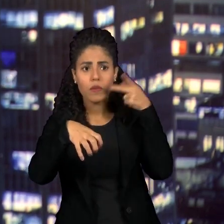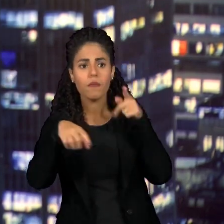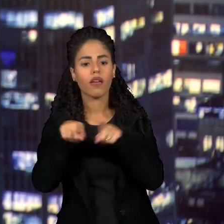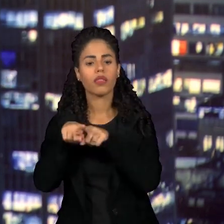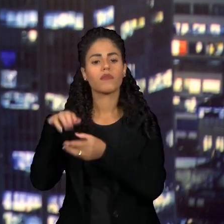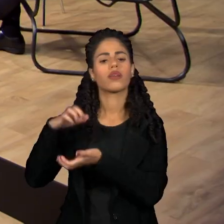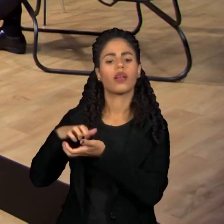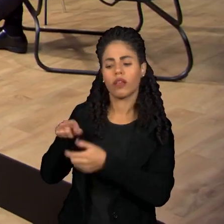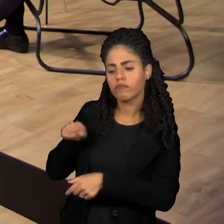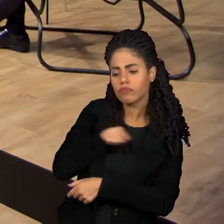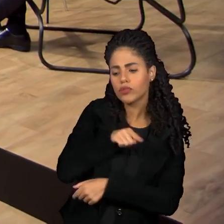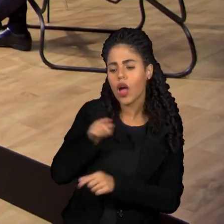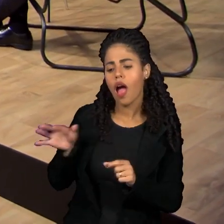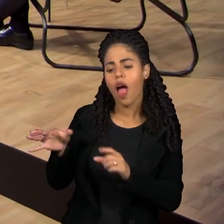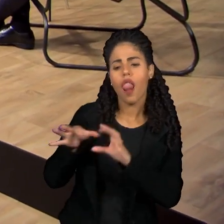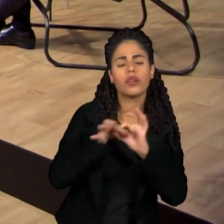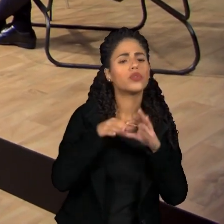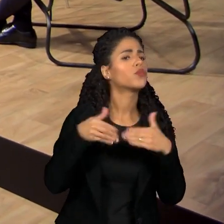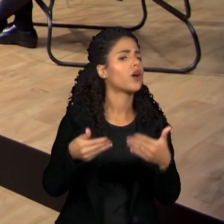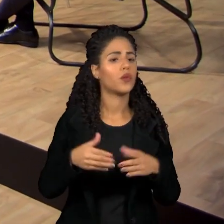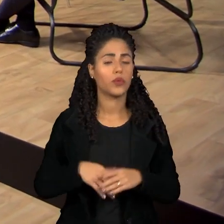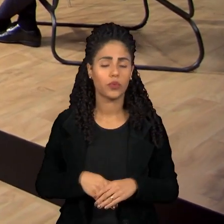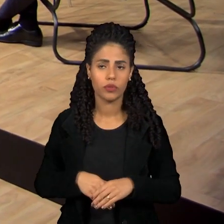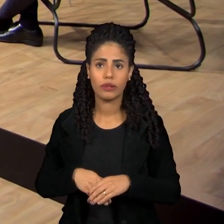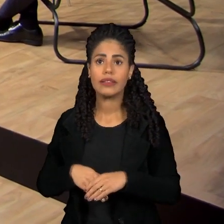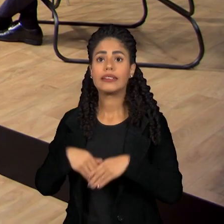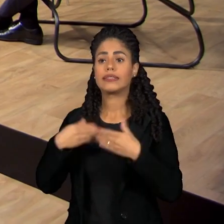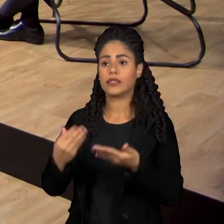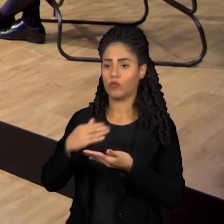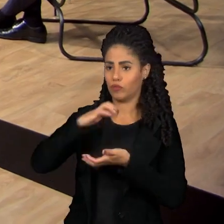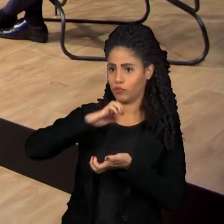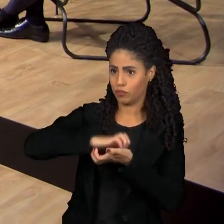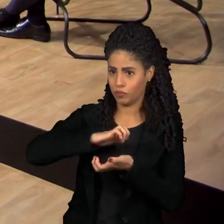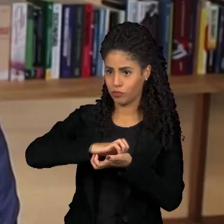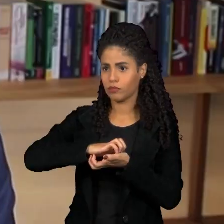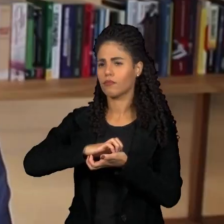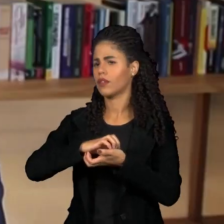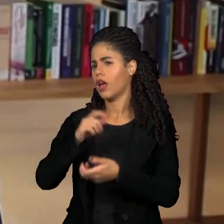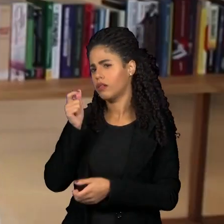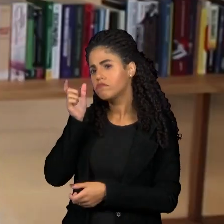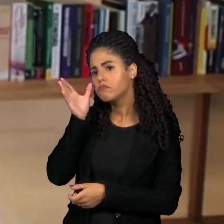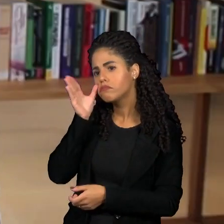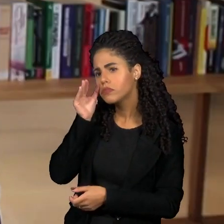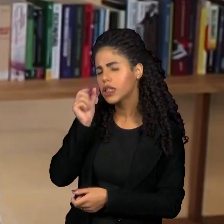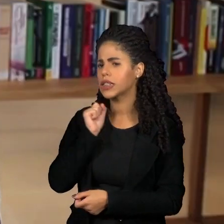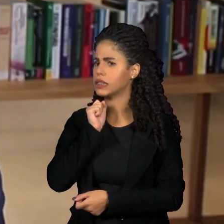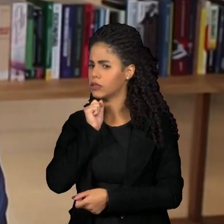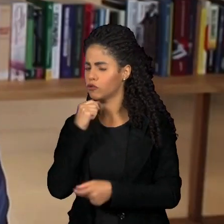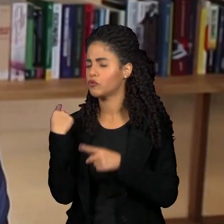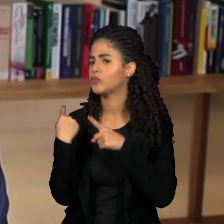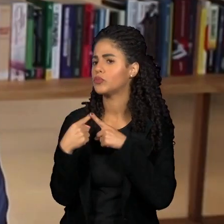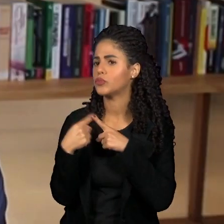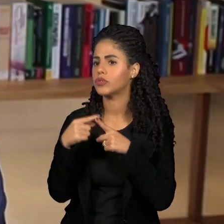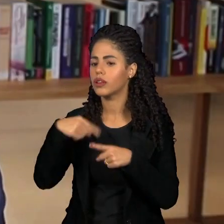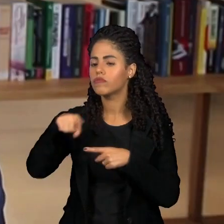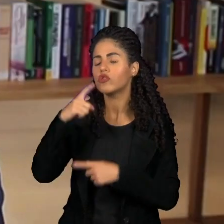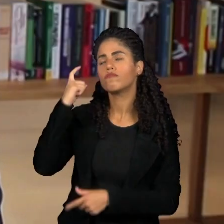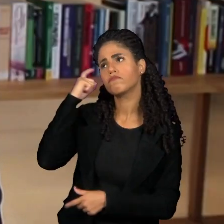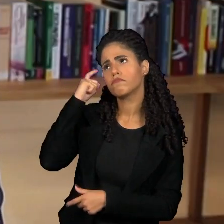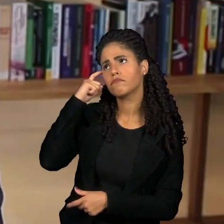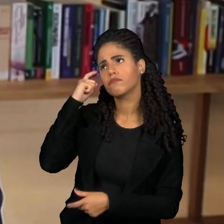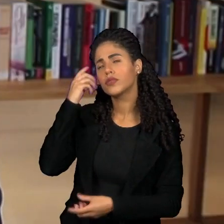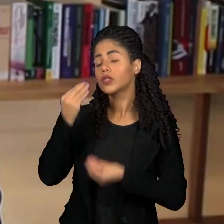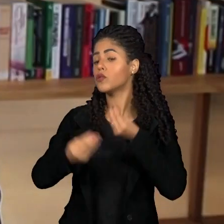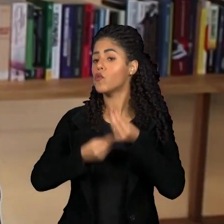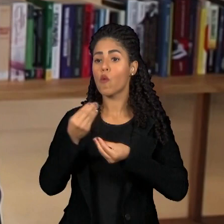STF? A relação entre o Centrão e o STF, ela é uma relação tanto quanto curiosa. Eu acho que, em primeiro lugar, a primeira coisa que a gente tem que pensar aqui,